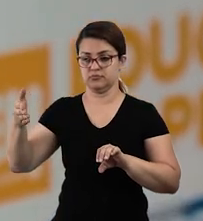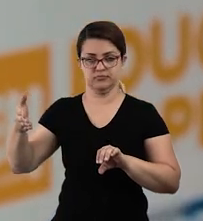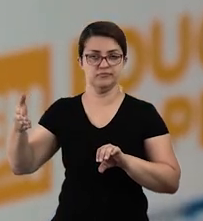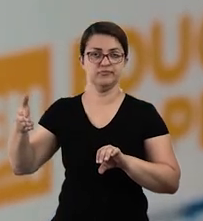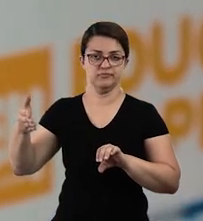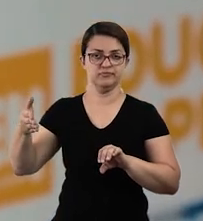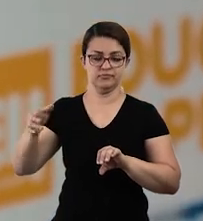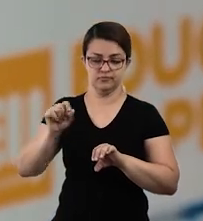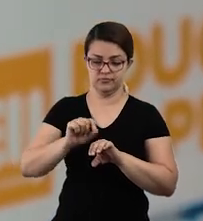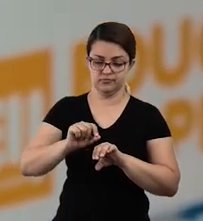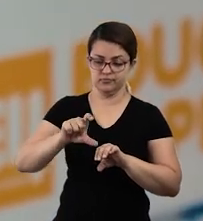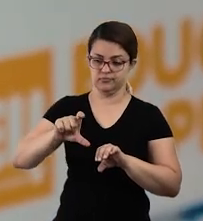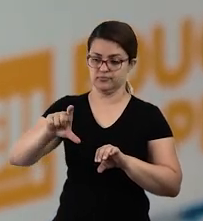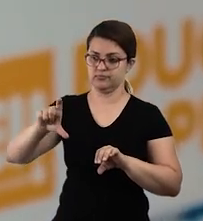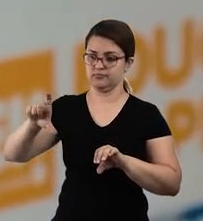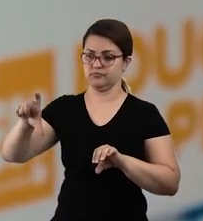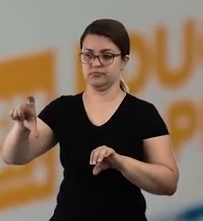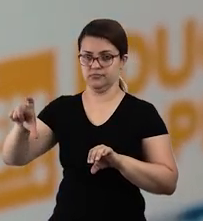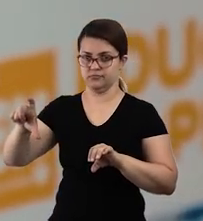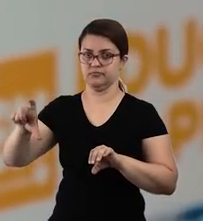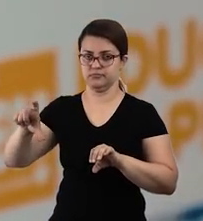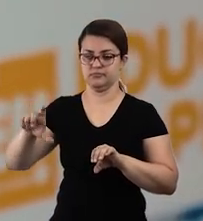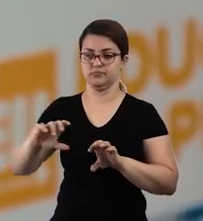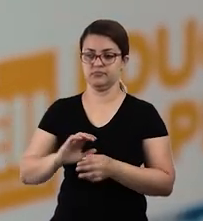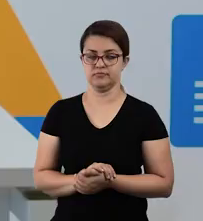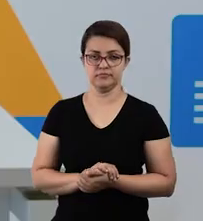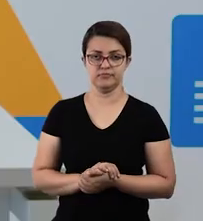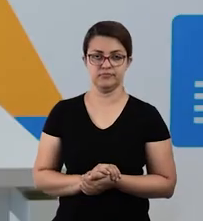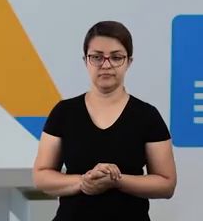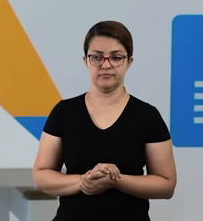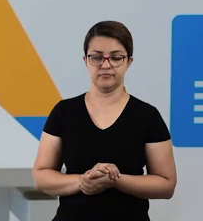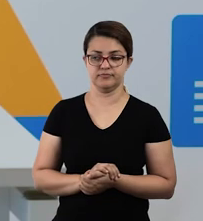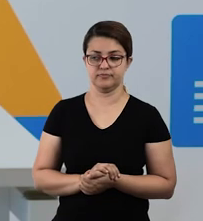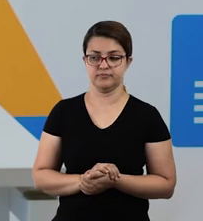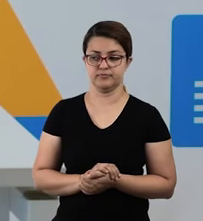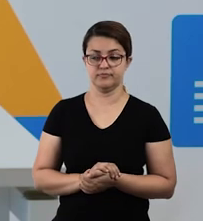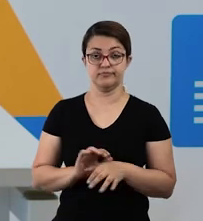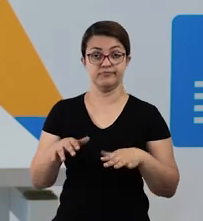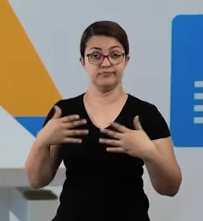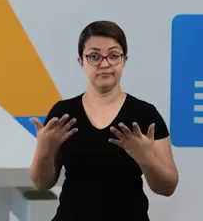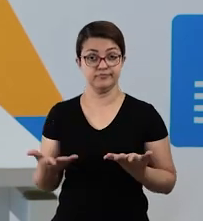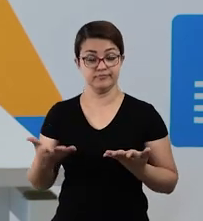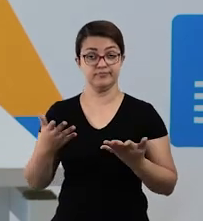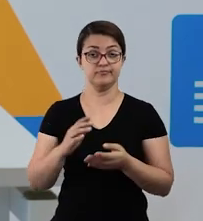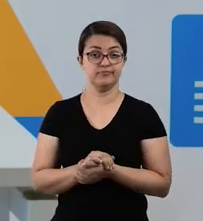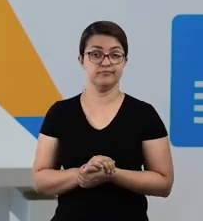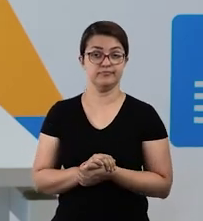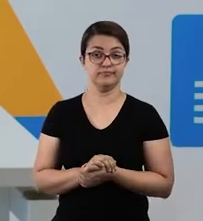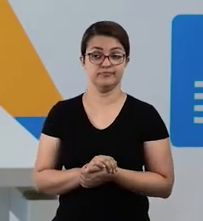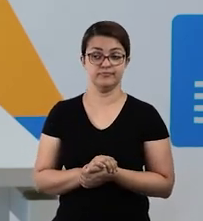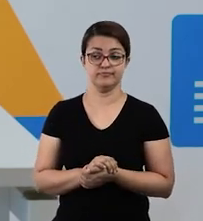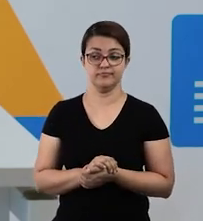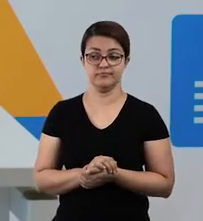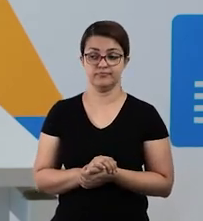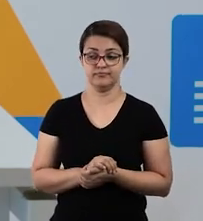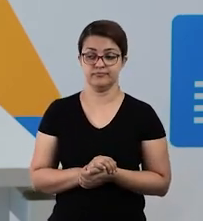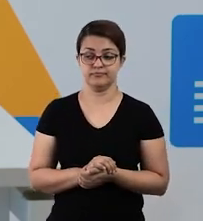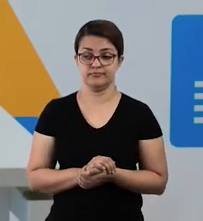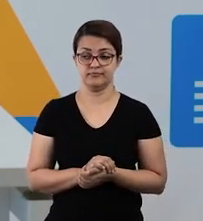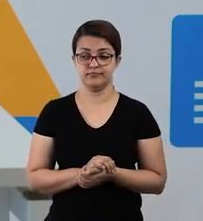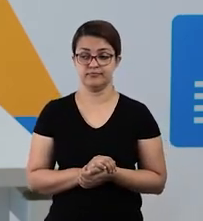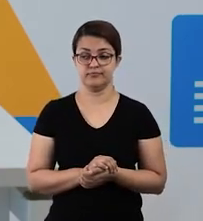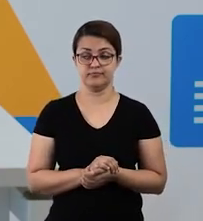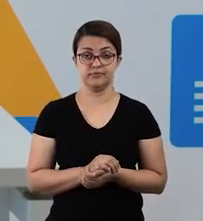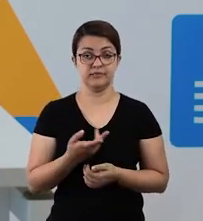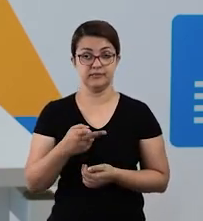numérica crescente. Tá bom? Então, é isso, pessoal. Aqui,